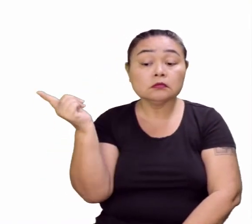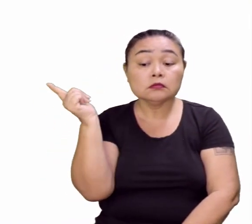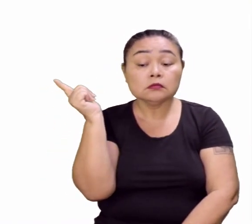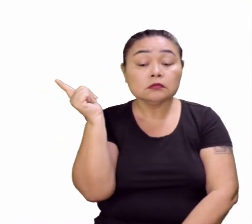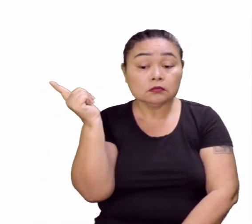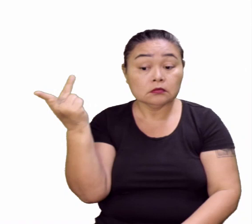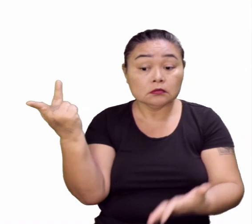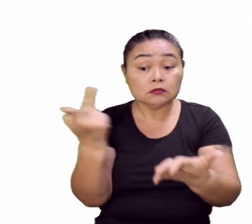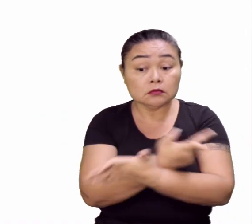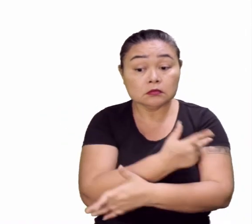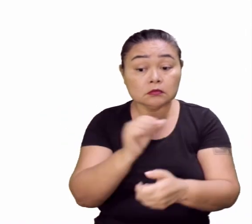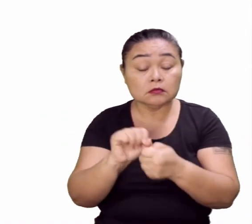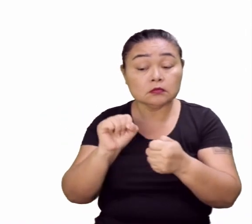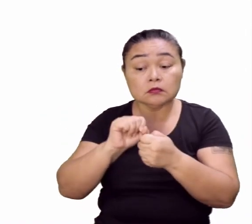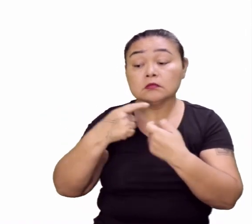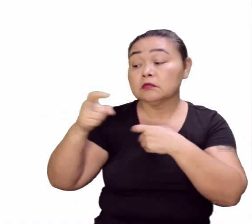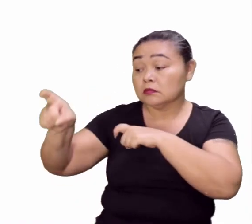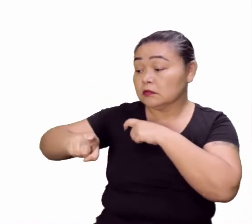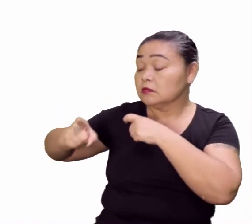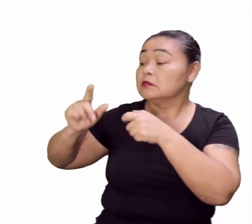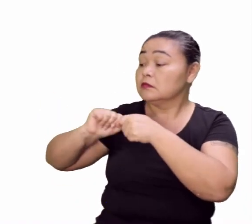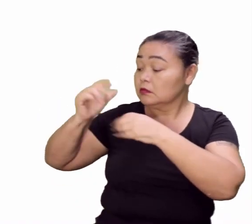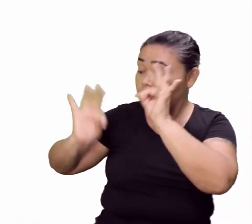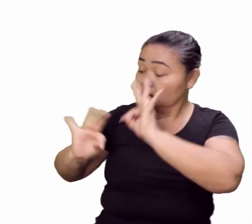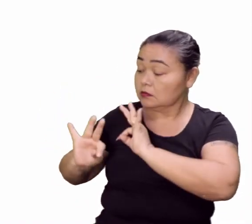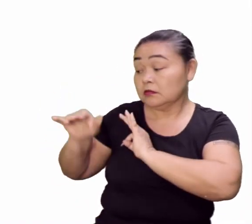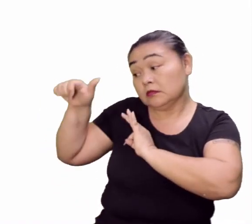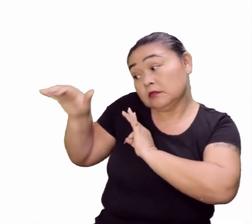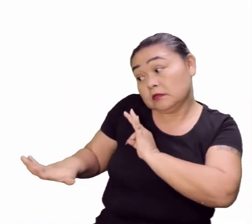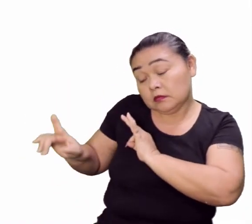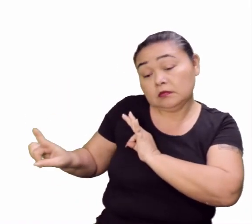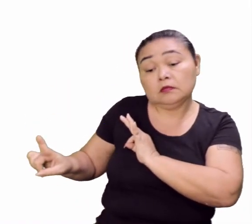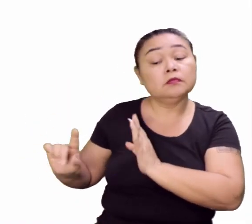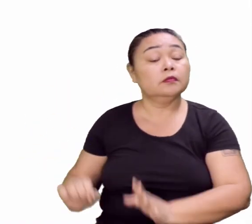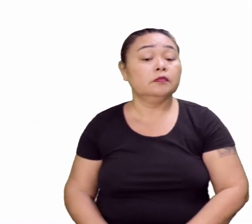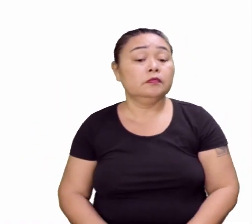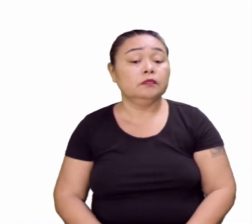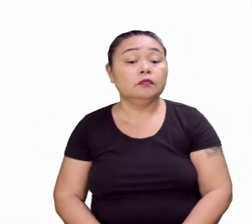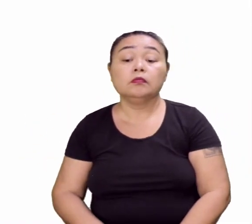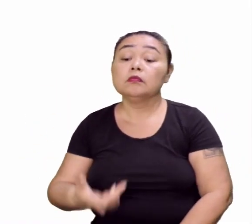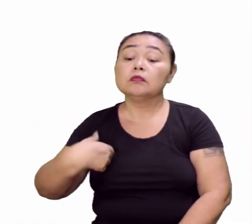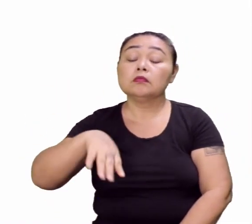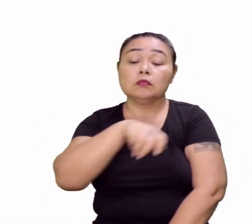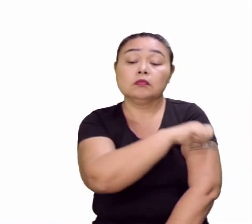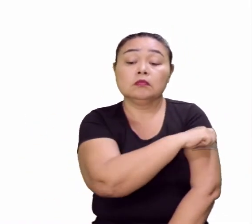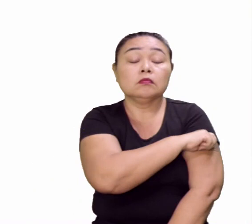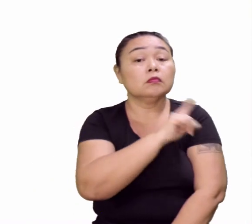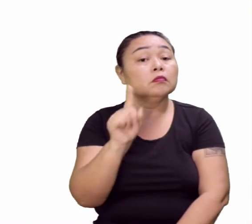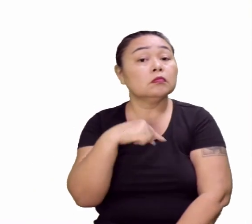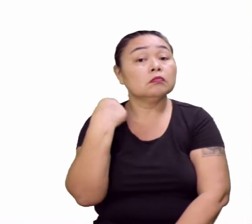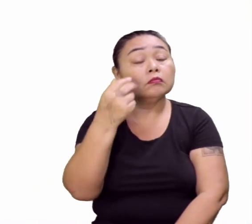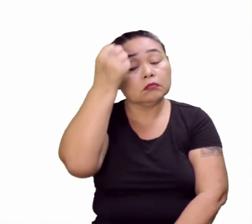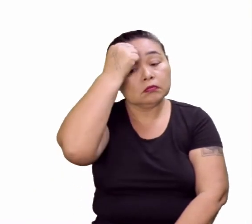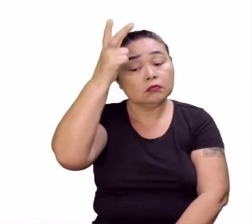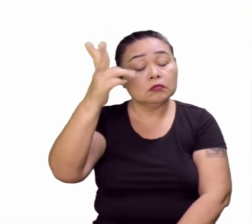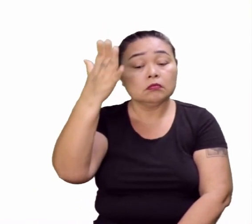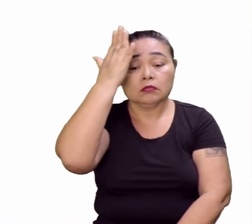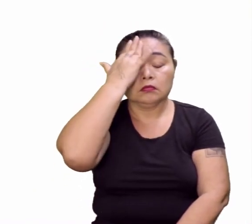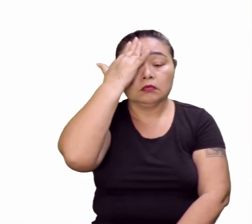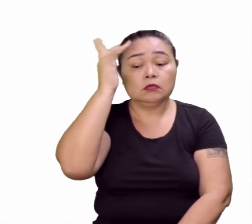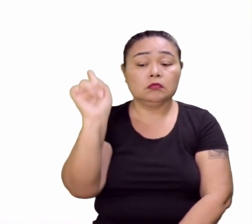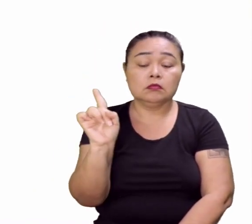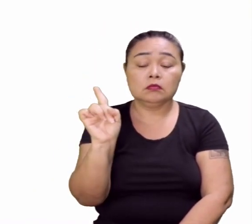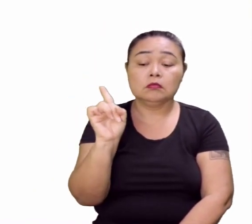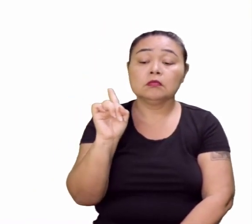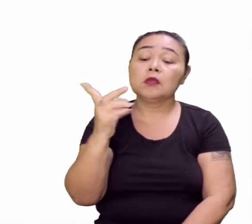campo, Rogério. Uhum. Eles estão vendo que a tecnologia está chegando lá. Exatamente. Não é isso? Com certeza. E o aluno, nosso aluno, ele é esperto, ele sabe que